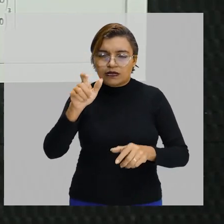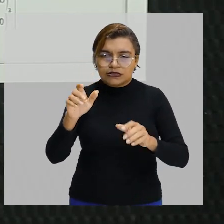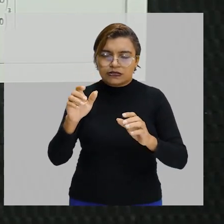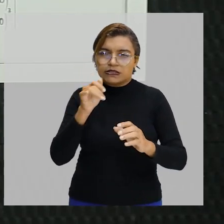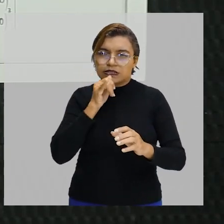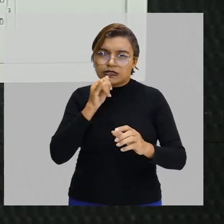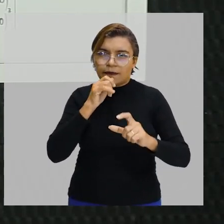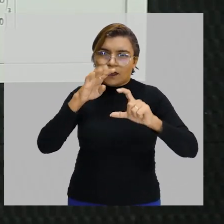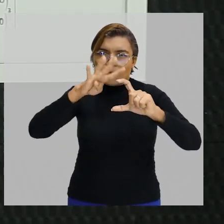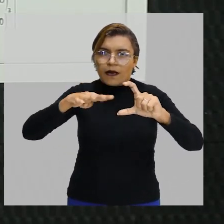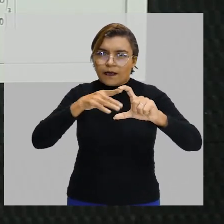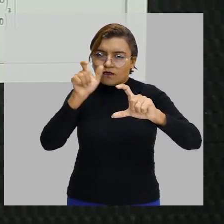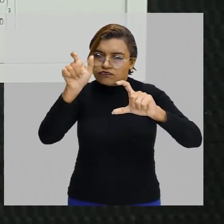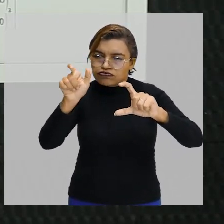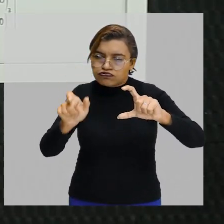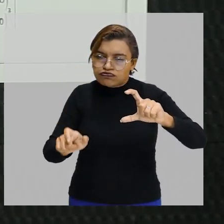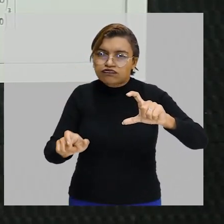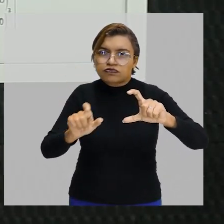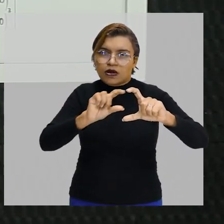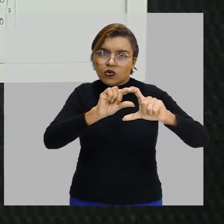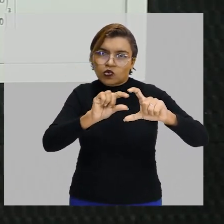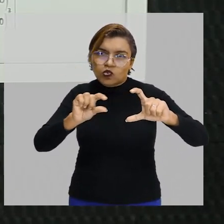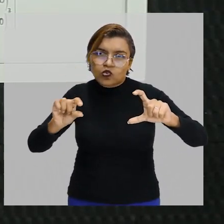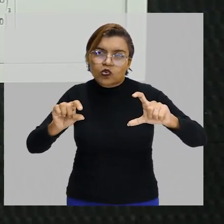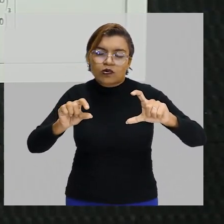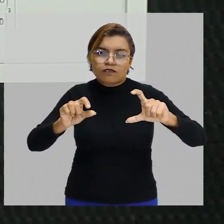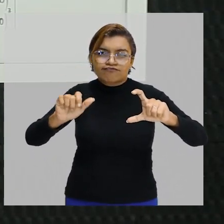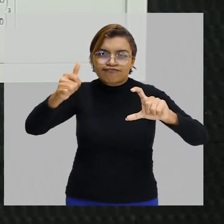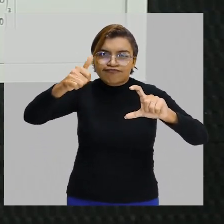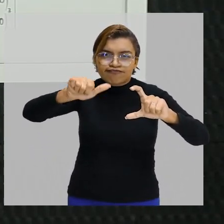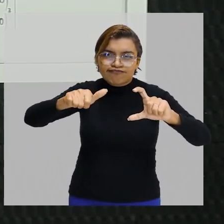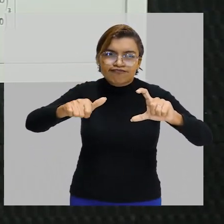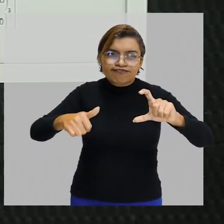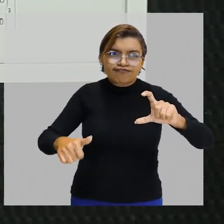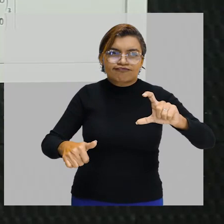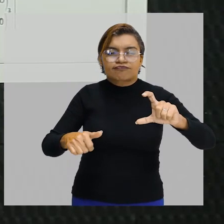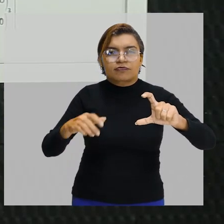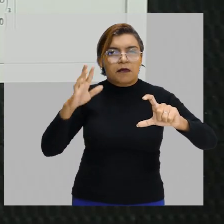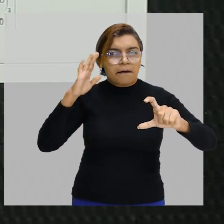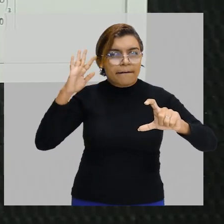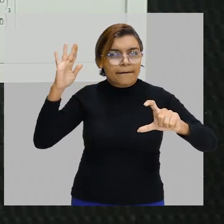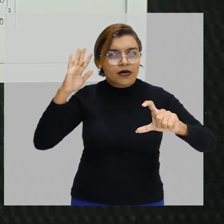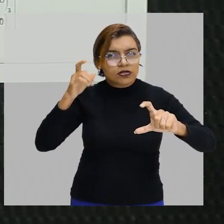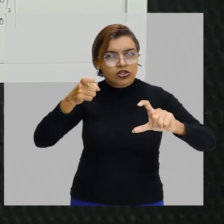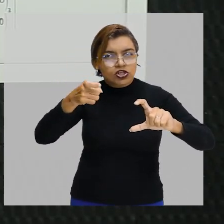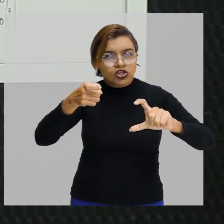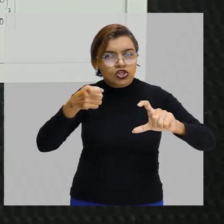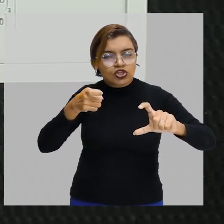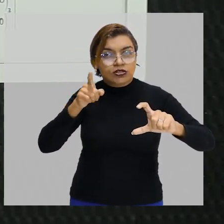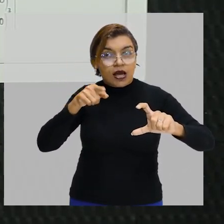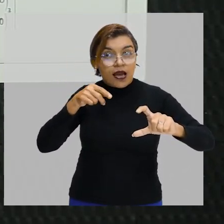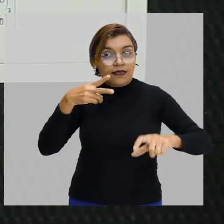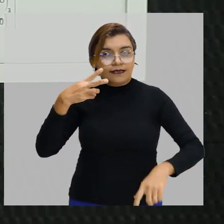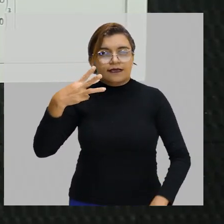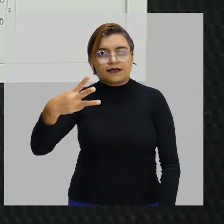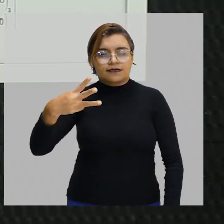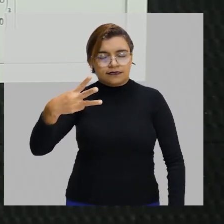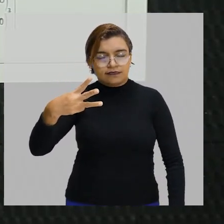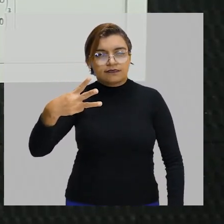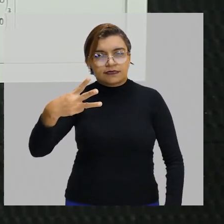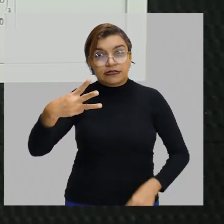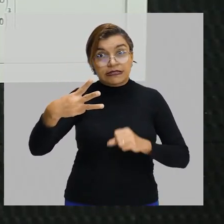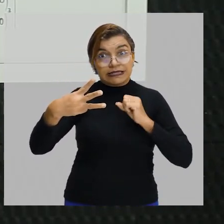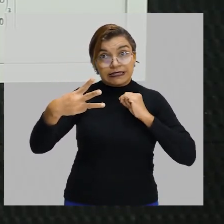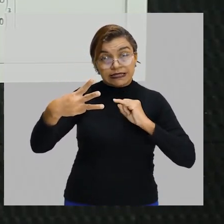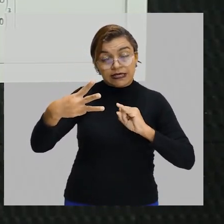coluna, eu imaginando que esse valor de x seja 3. Se esse valor de x for 3, o que